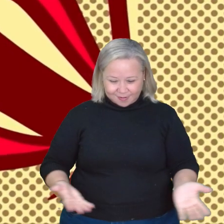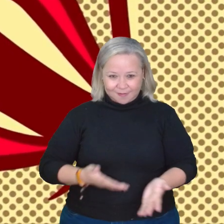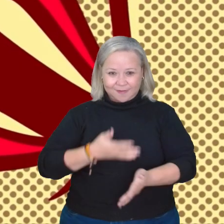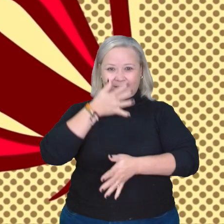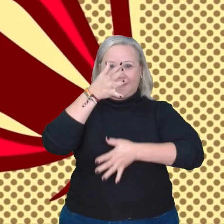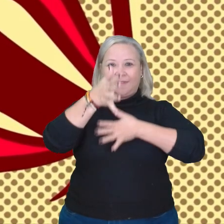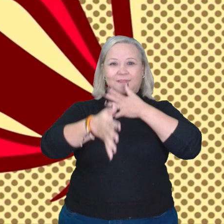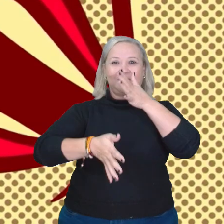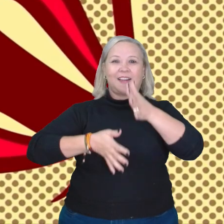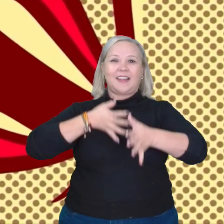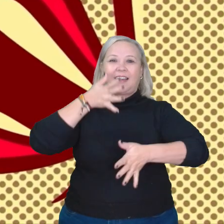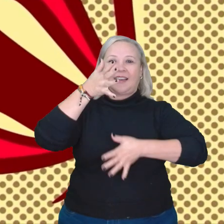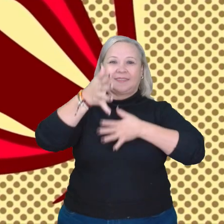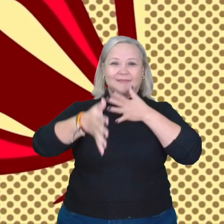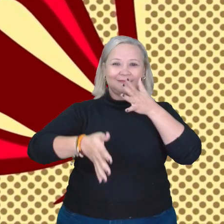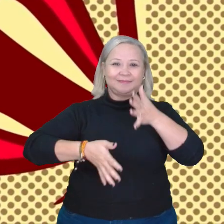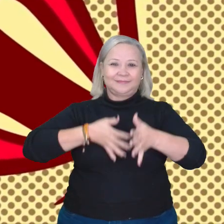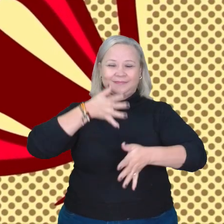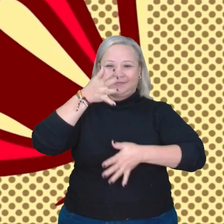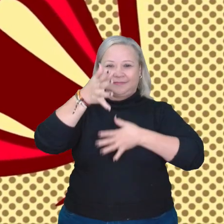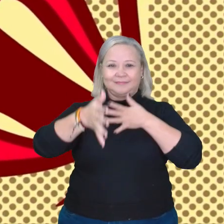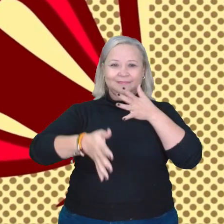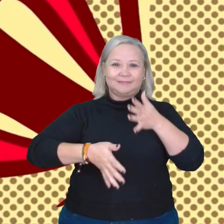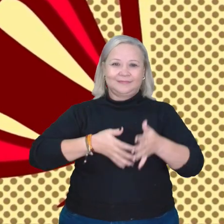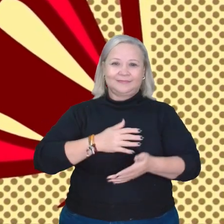agora eu vou falar.